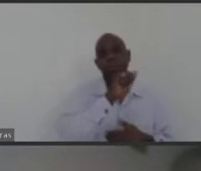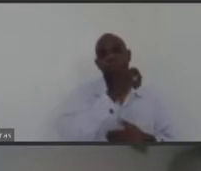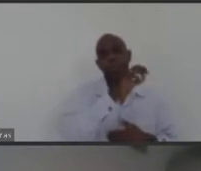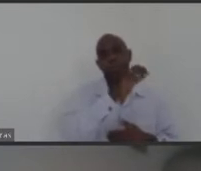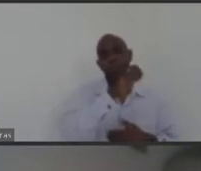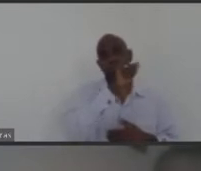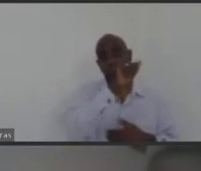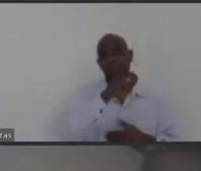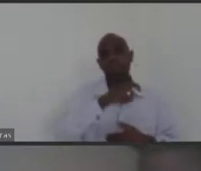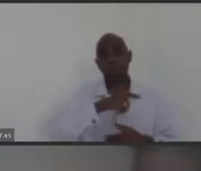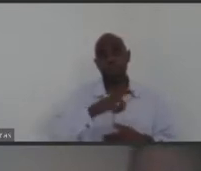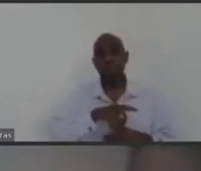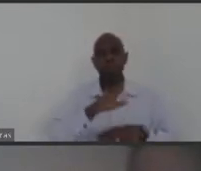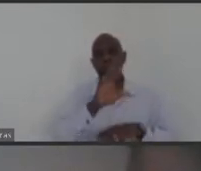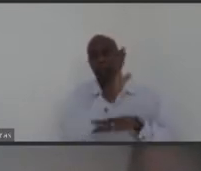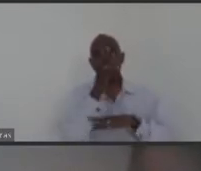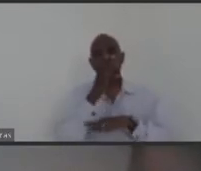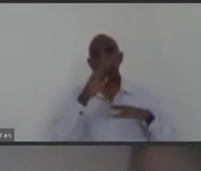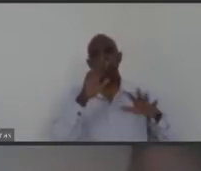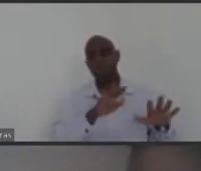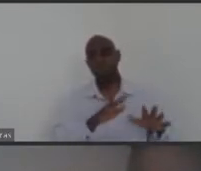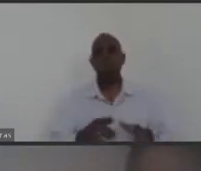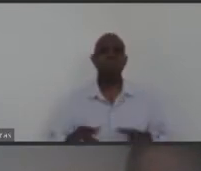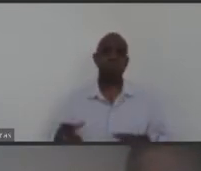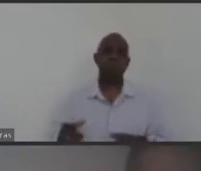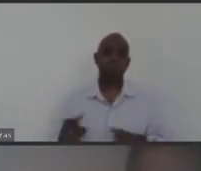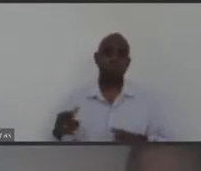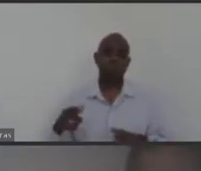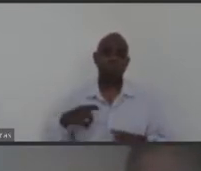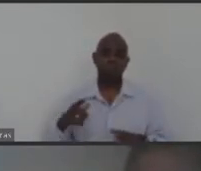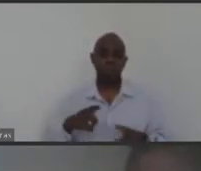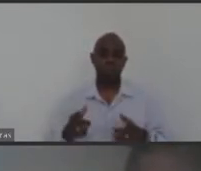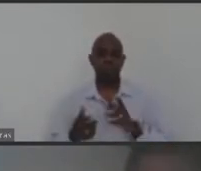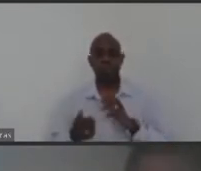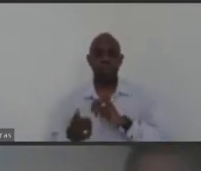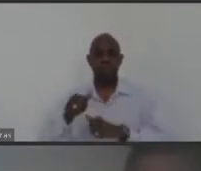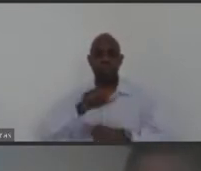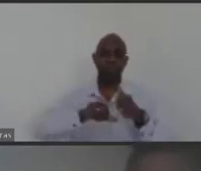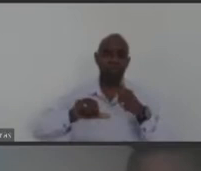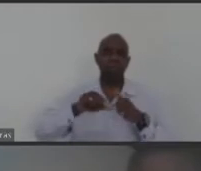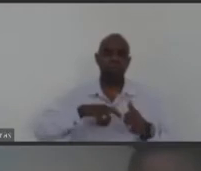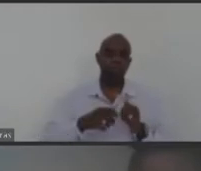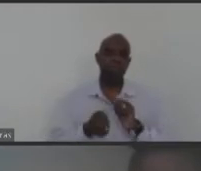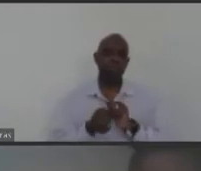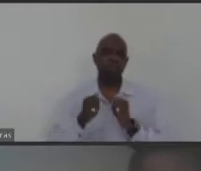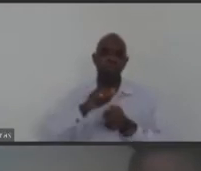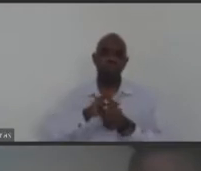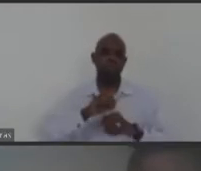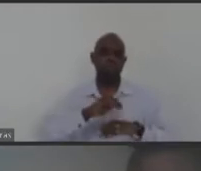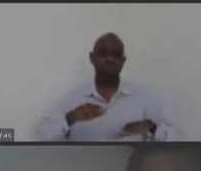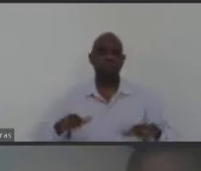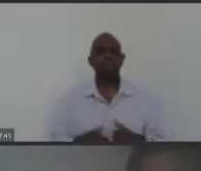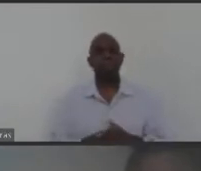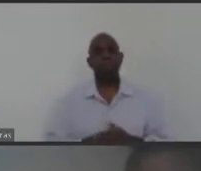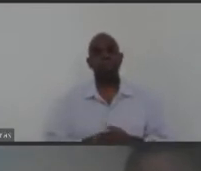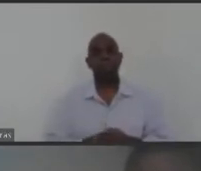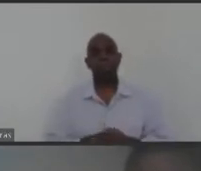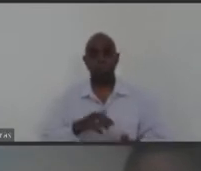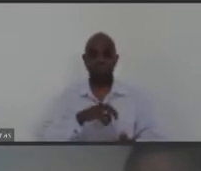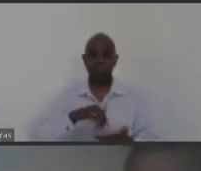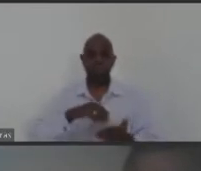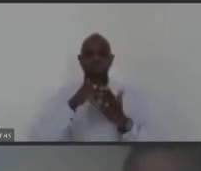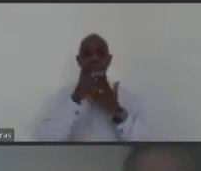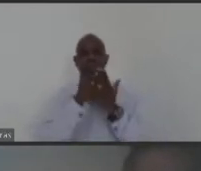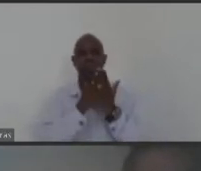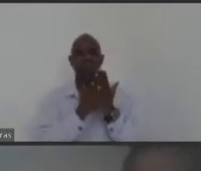comum, ele está criando como sistema de lazer. É uma adequação da Secretaria de Planejamento.